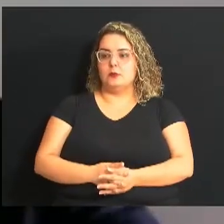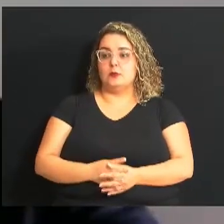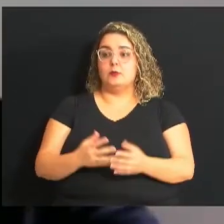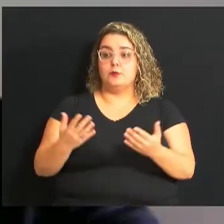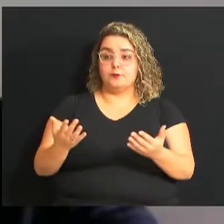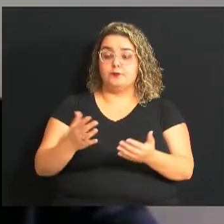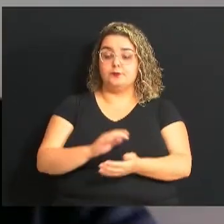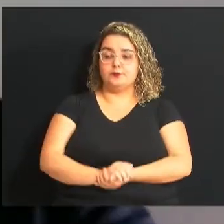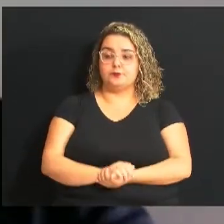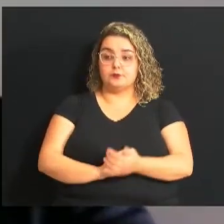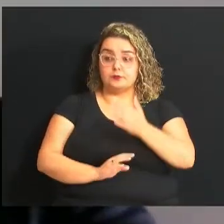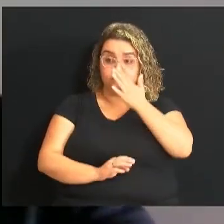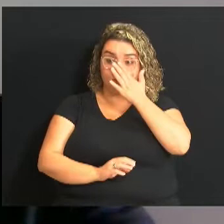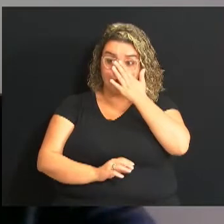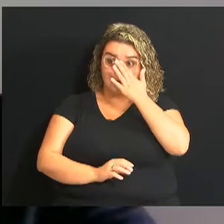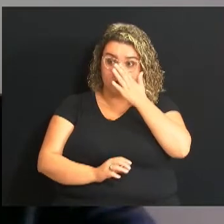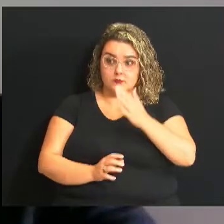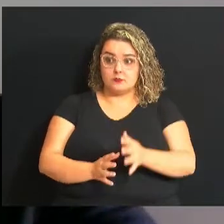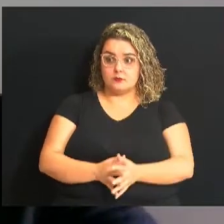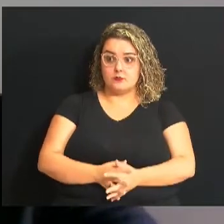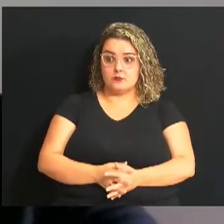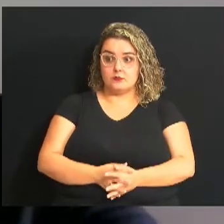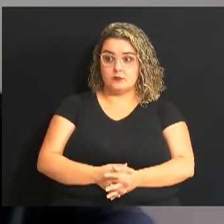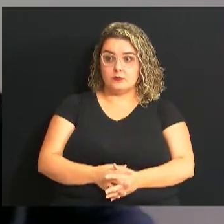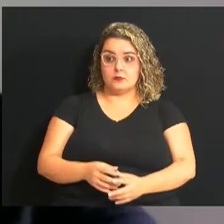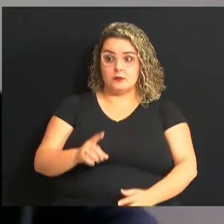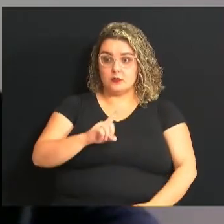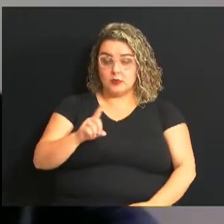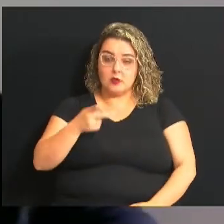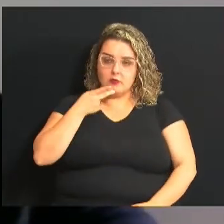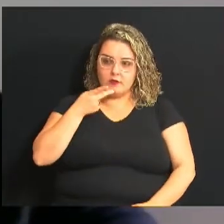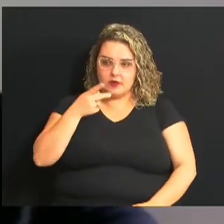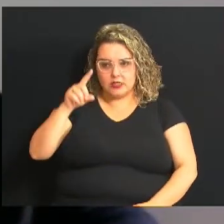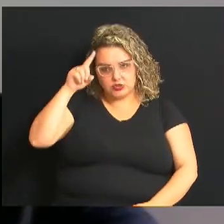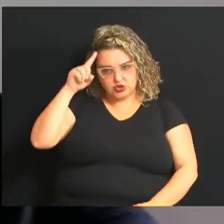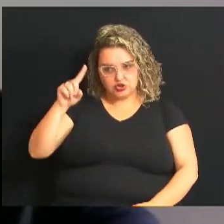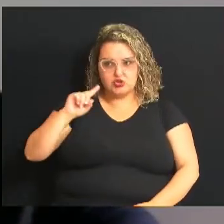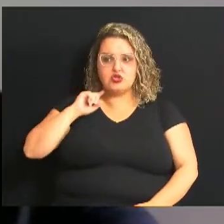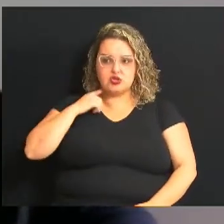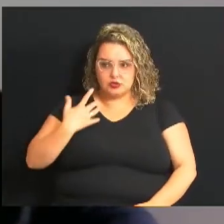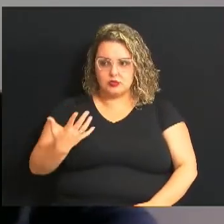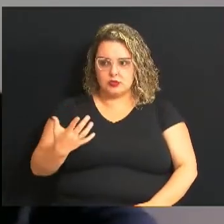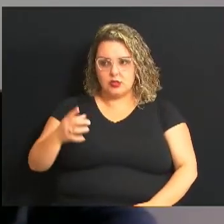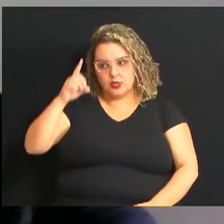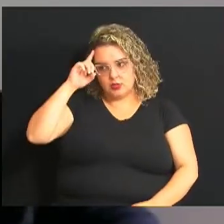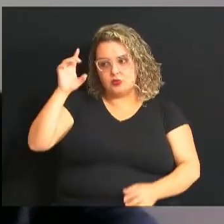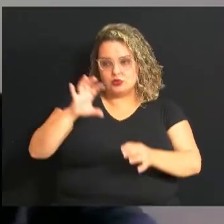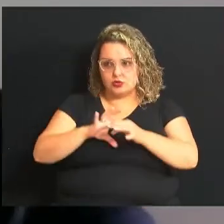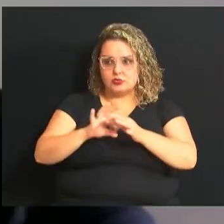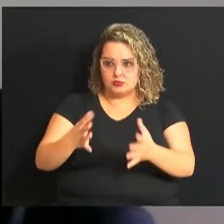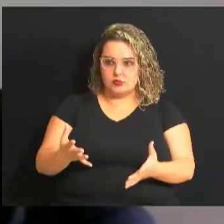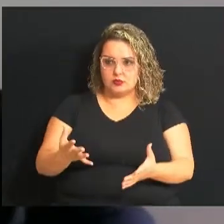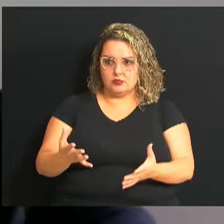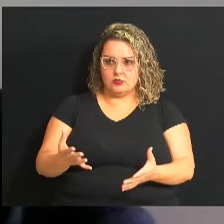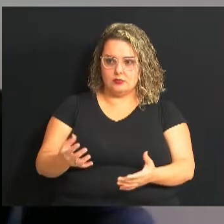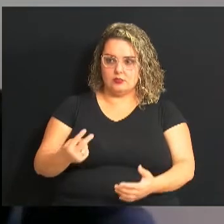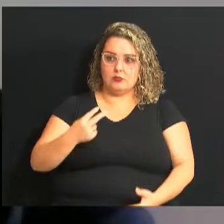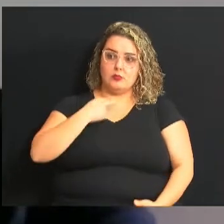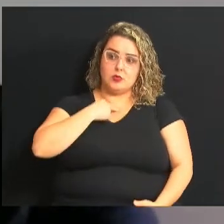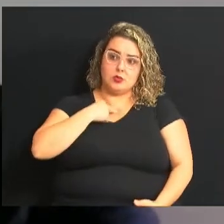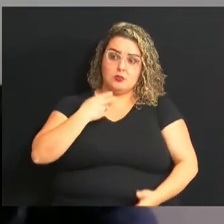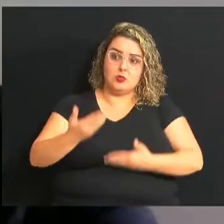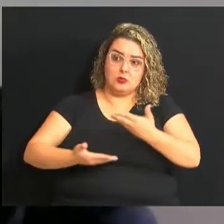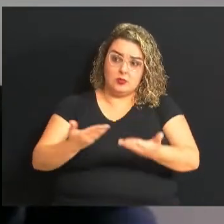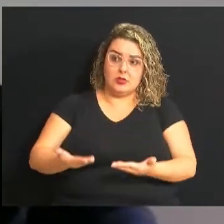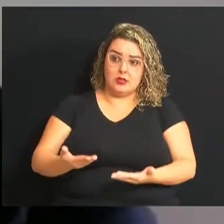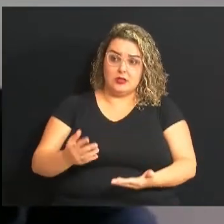Então, não se fala mais em um dia do livre, seria um dia livre, né? Porque comida a gente não pode tratar como se fosse lixo,